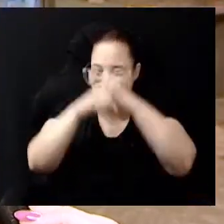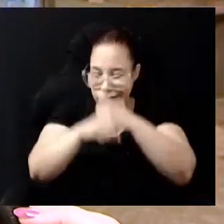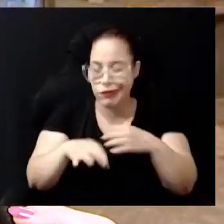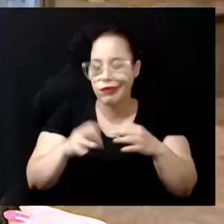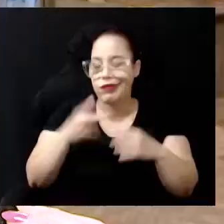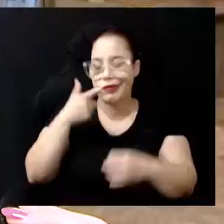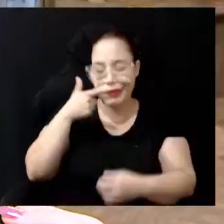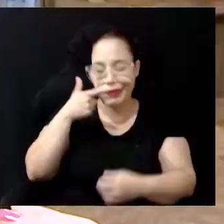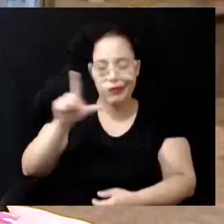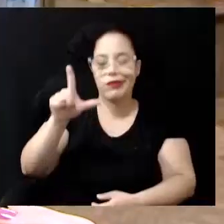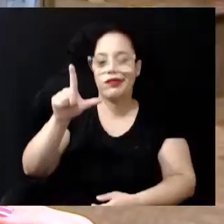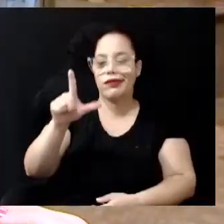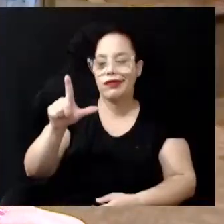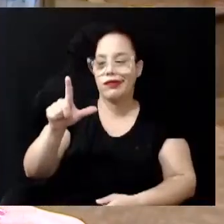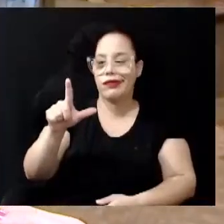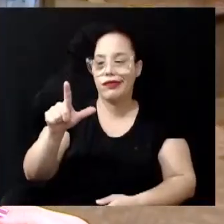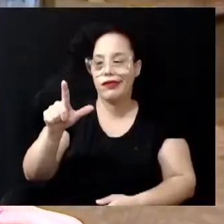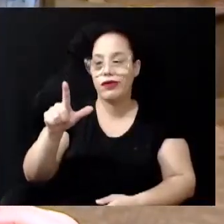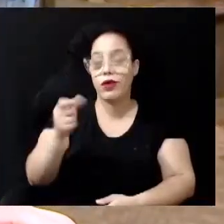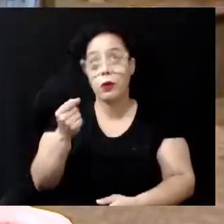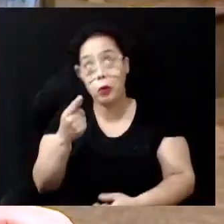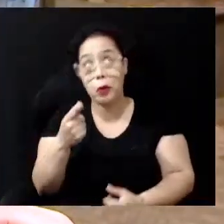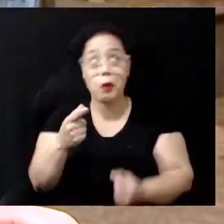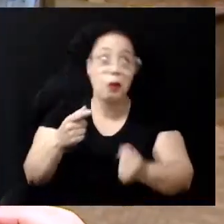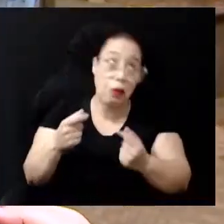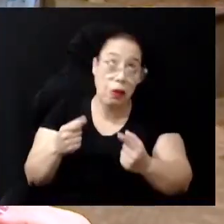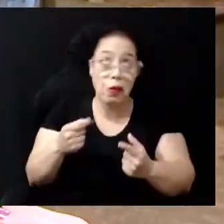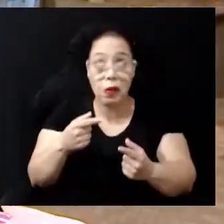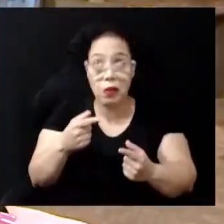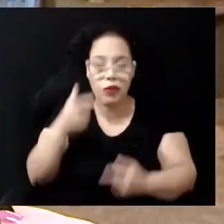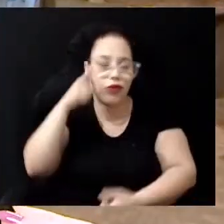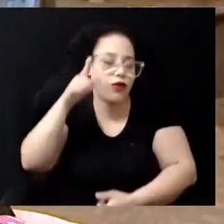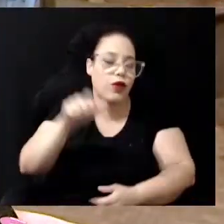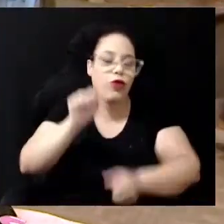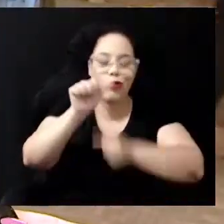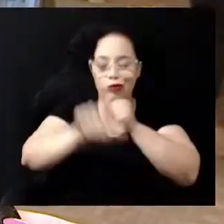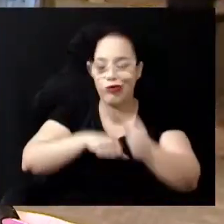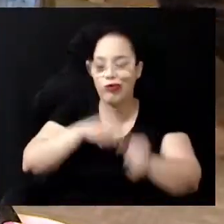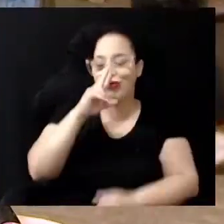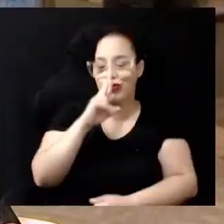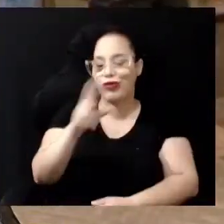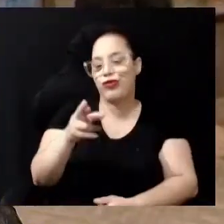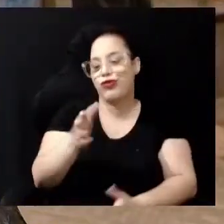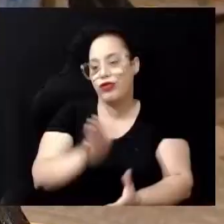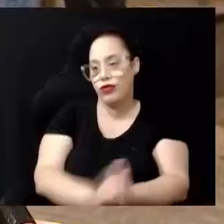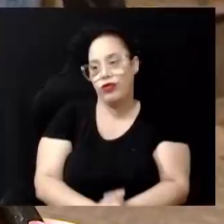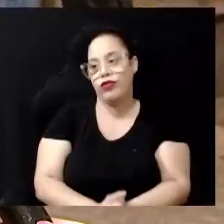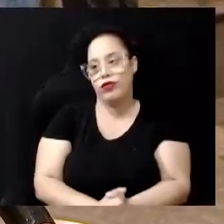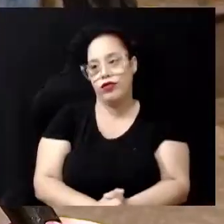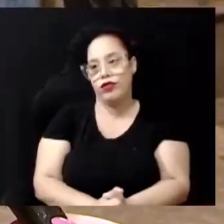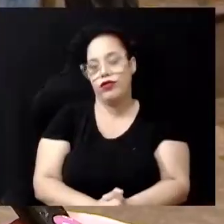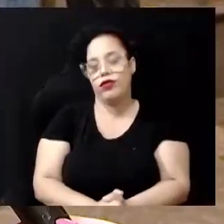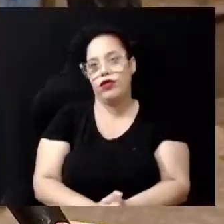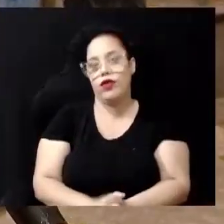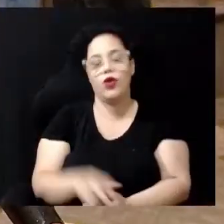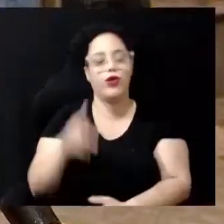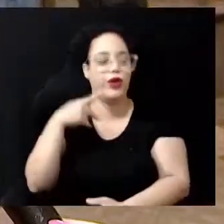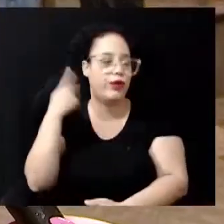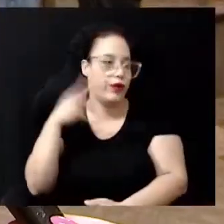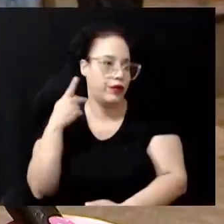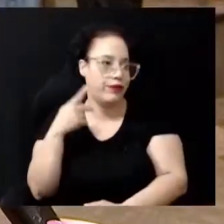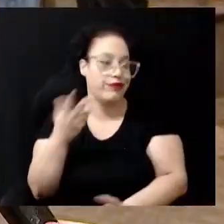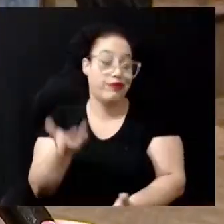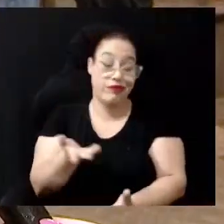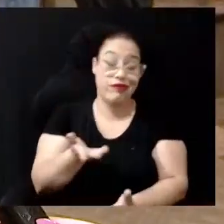um Desafio que nós temos conseguido eh aos poucos nós vamos conseguindo mudar essa realidade de um de uma